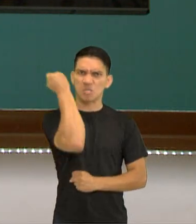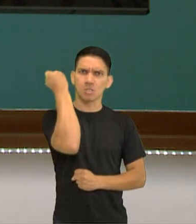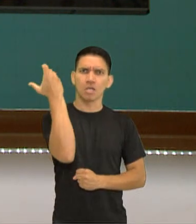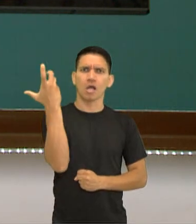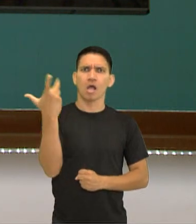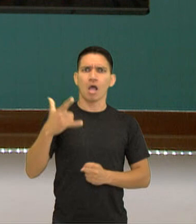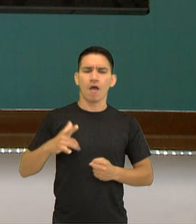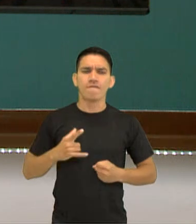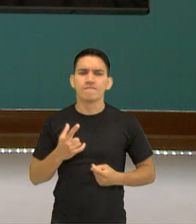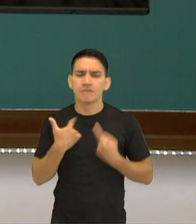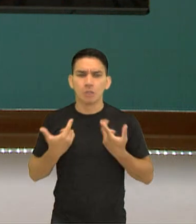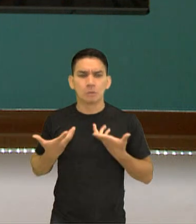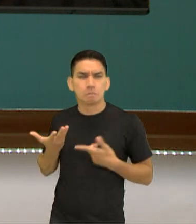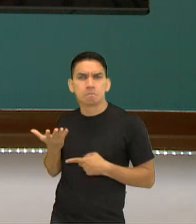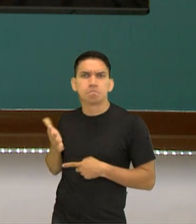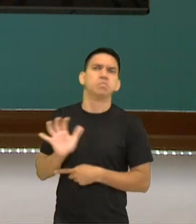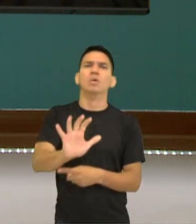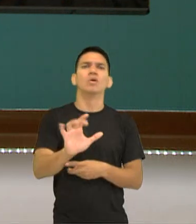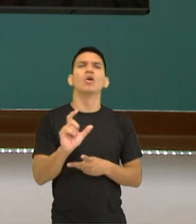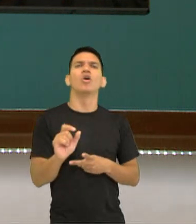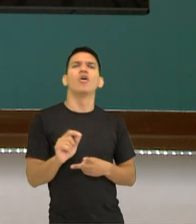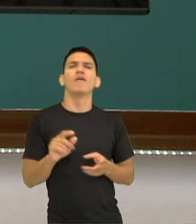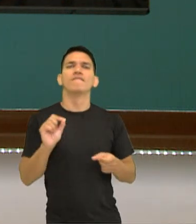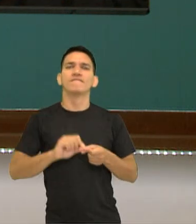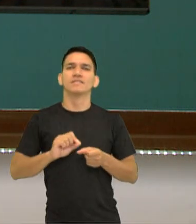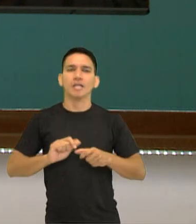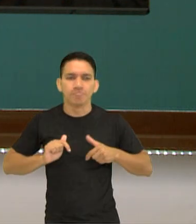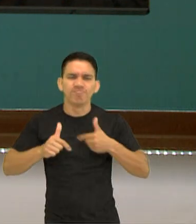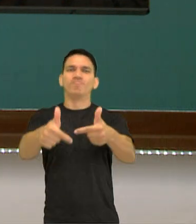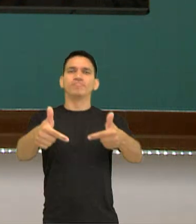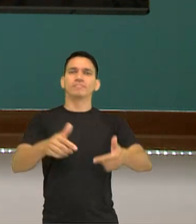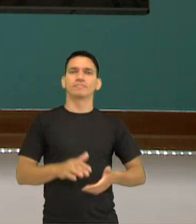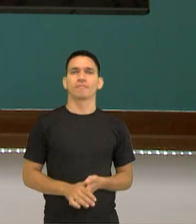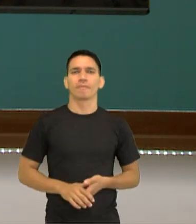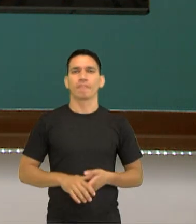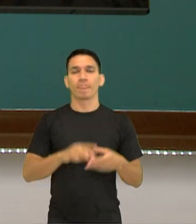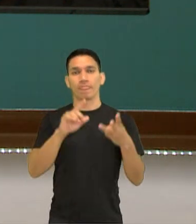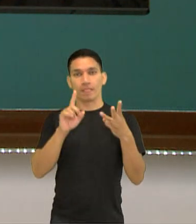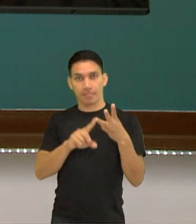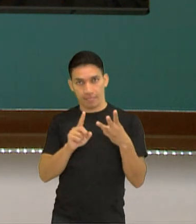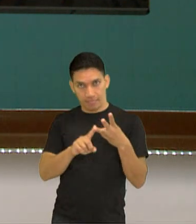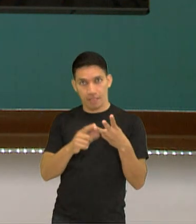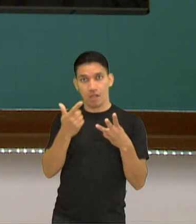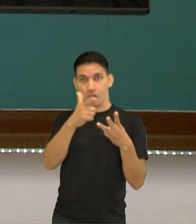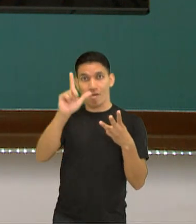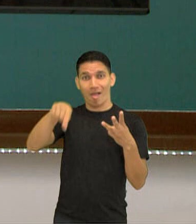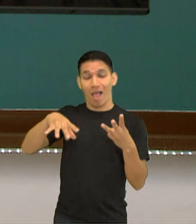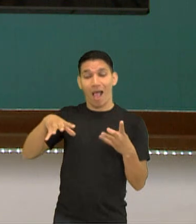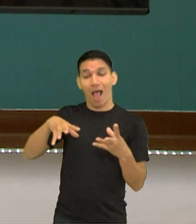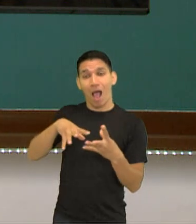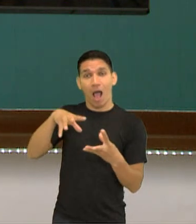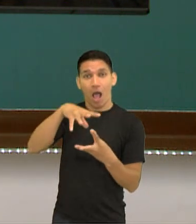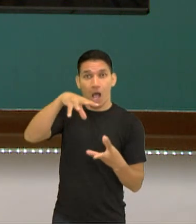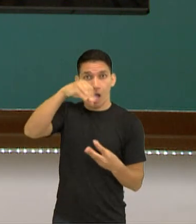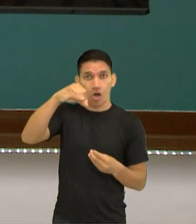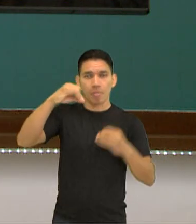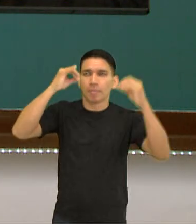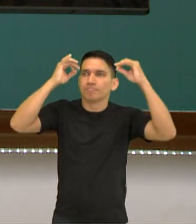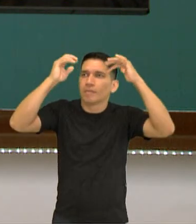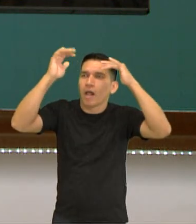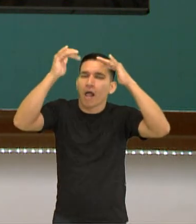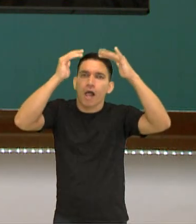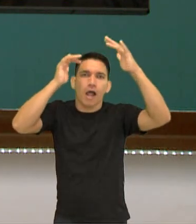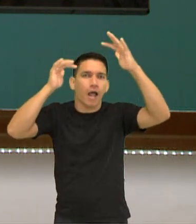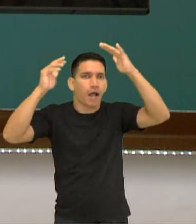impulsos que levam os seres humanos à ação. E também tem a alma racional. A alma racional é aquela